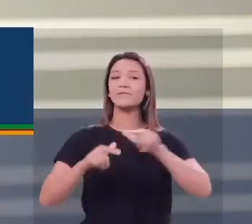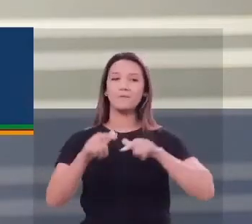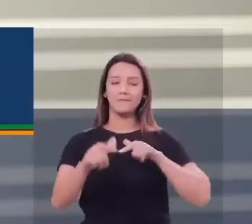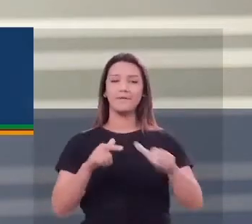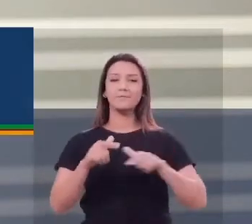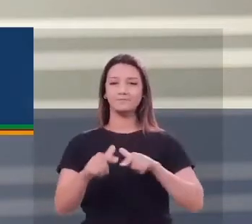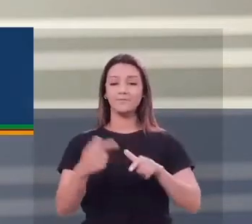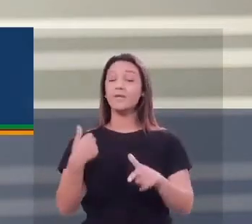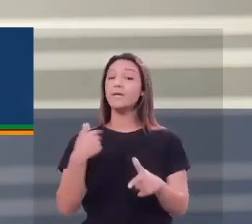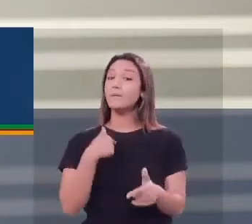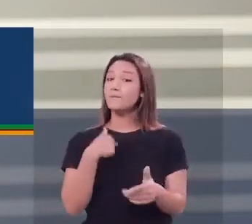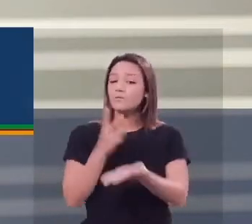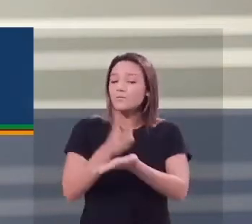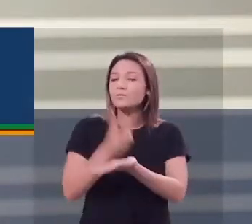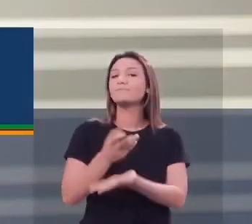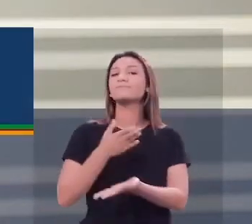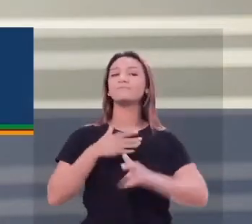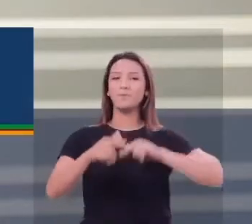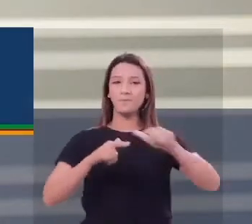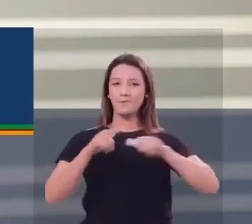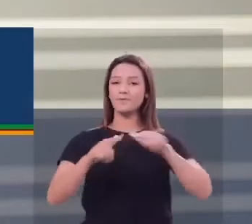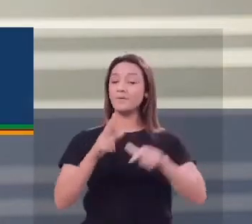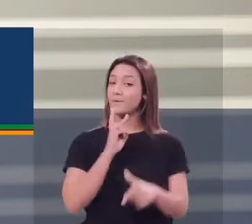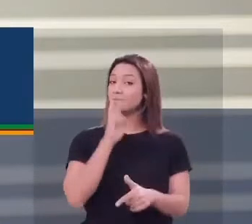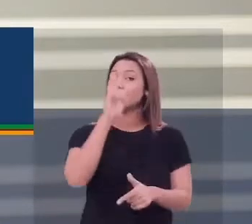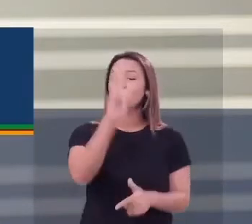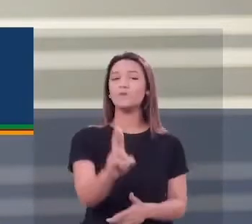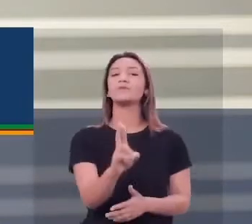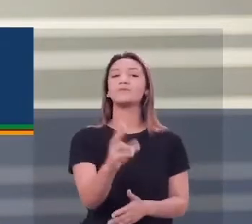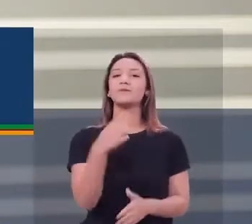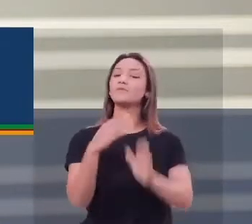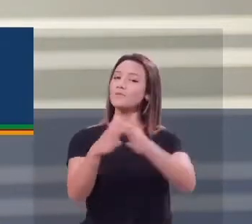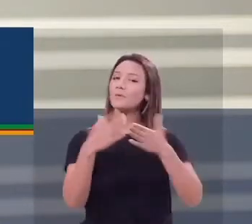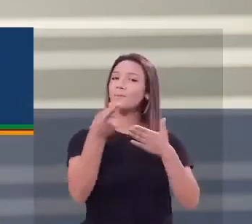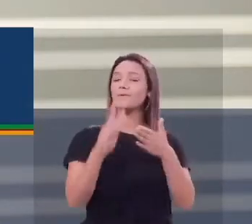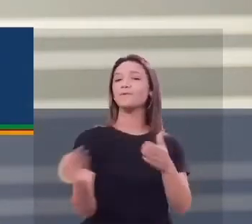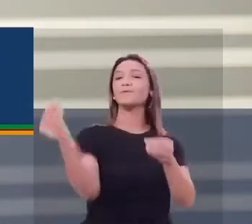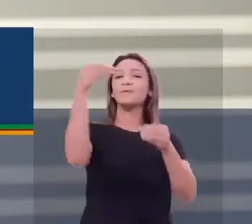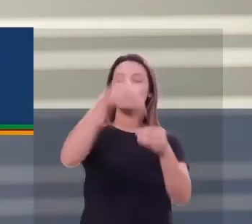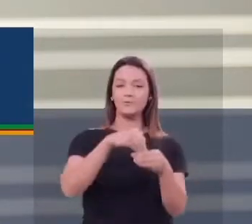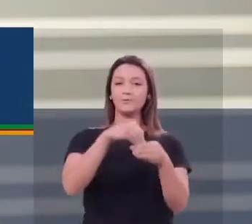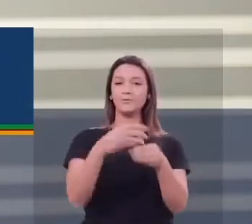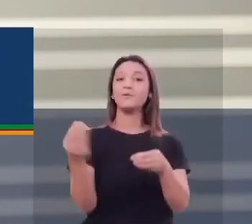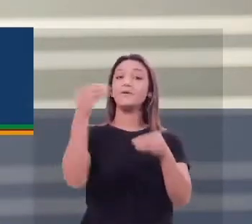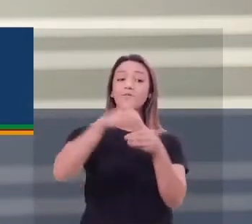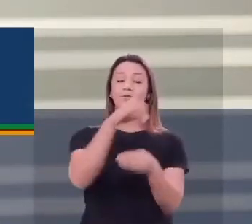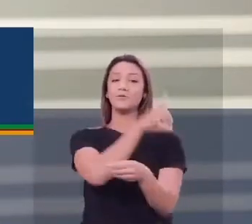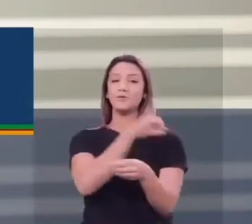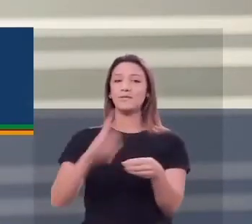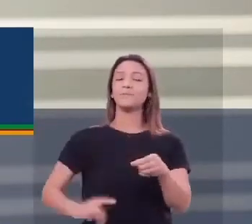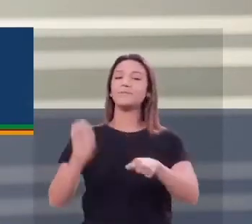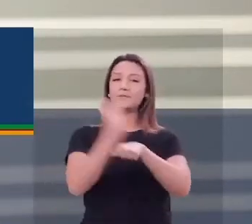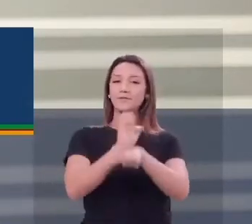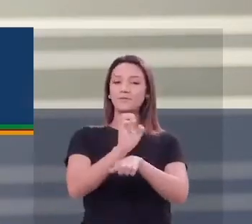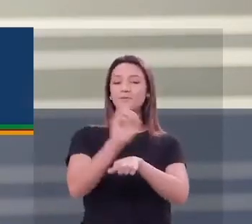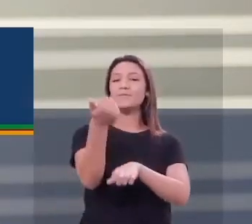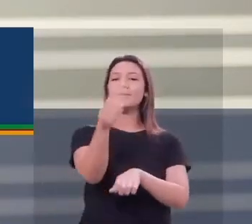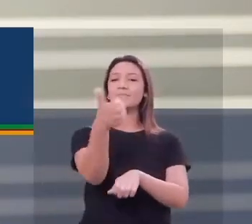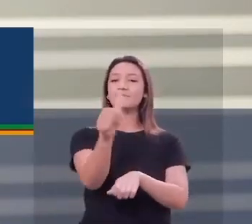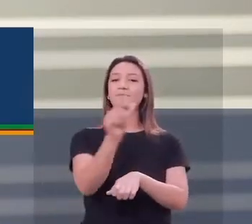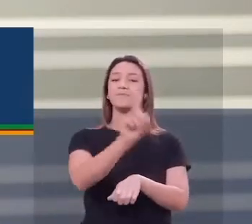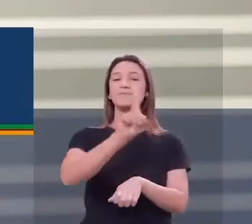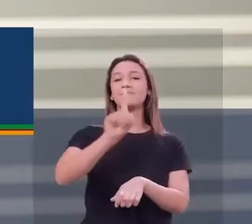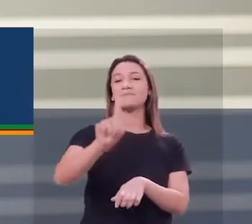para darmos sequência a esse trabalho de resultado, que eu conto com o teu voto. Para deputada estadual, Silvana